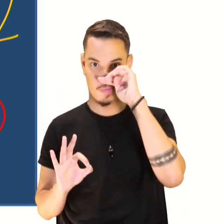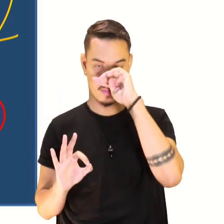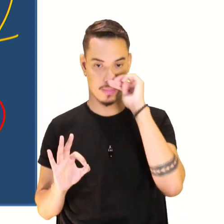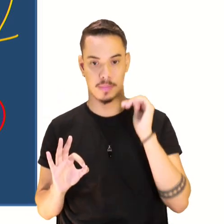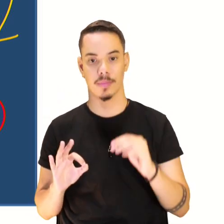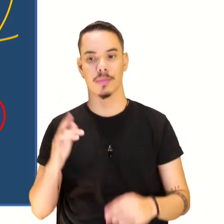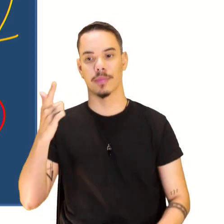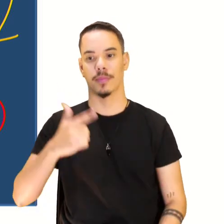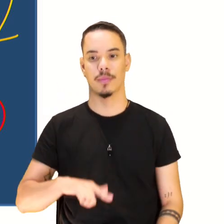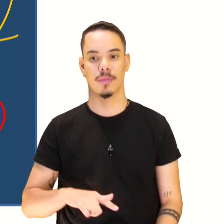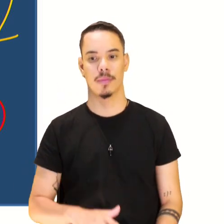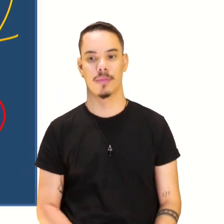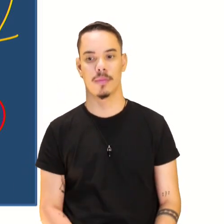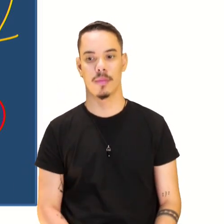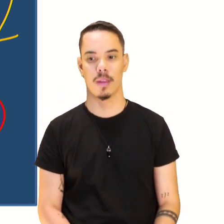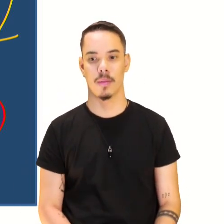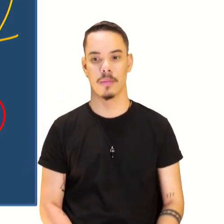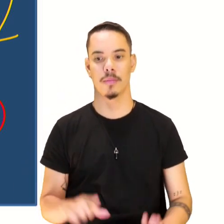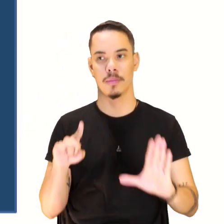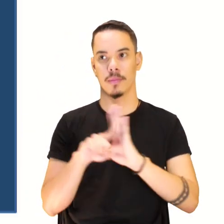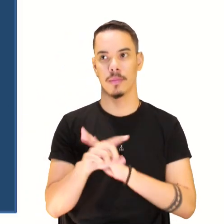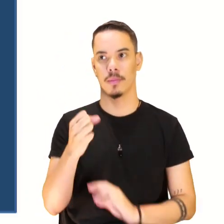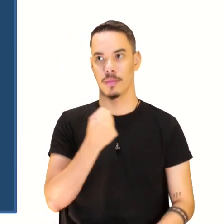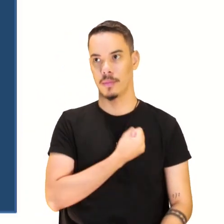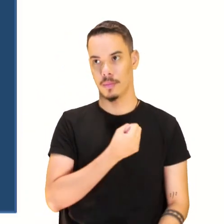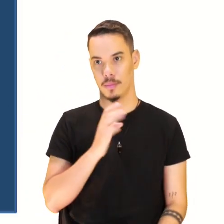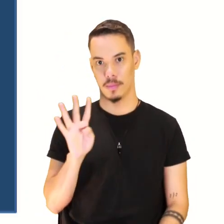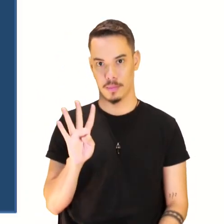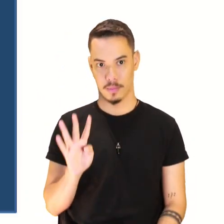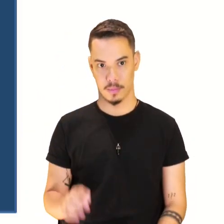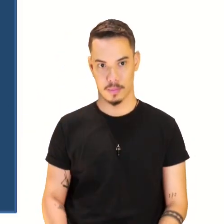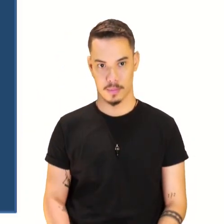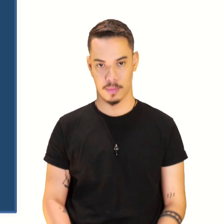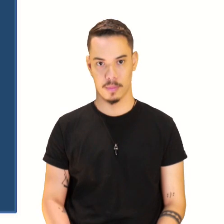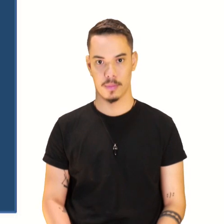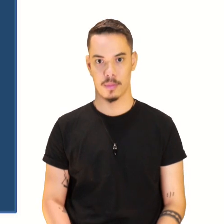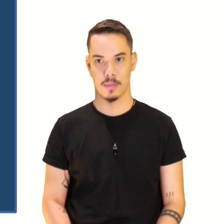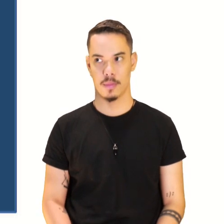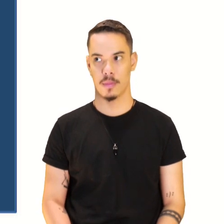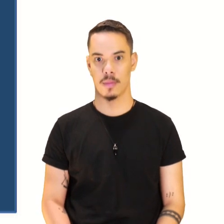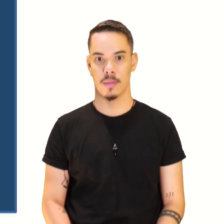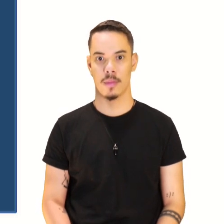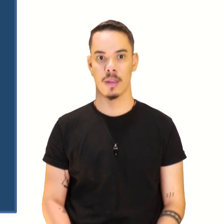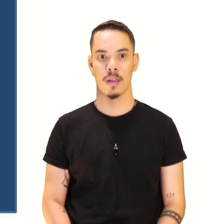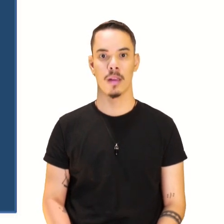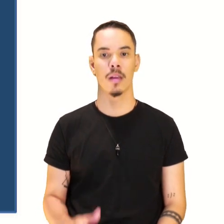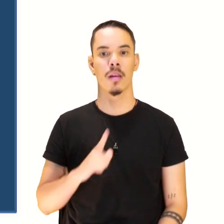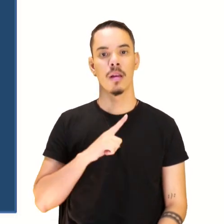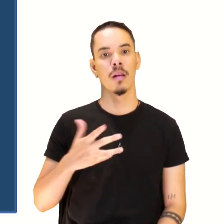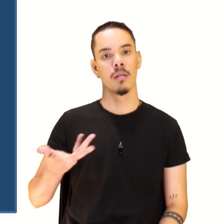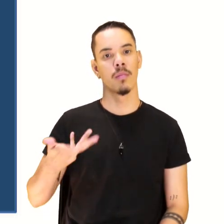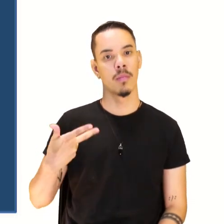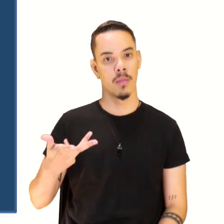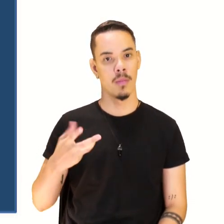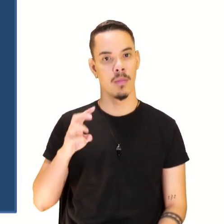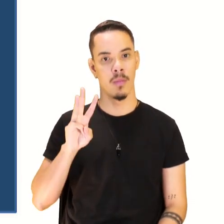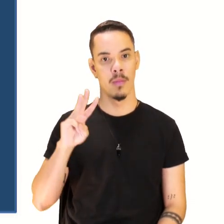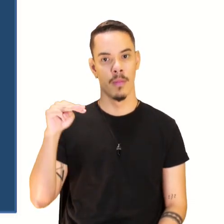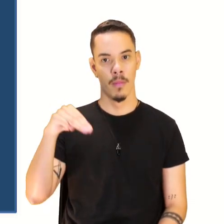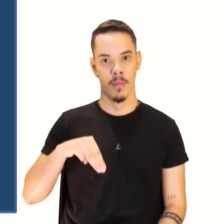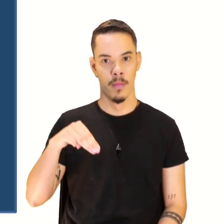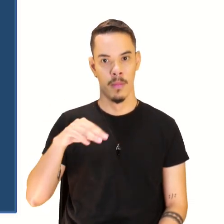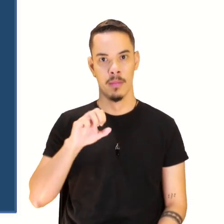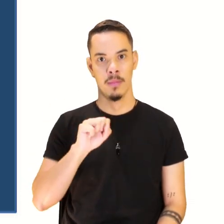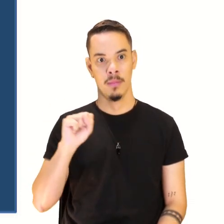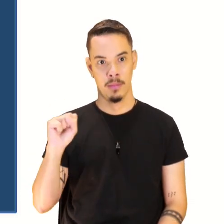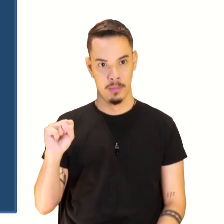aí pergunta de número para ver andando com uma velocidade de 3 m por